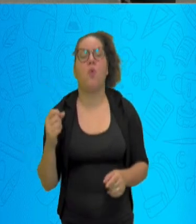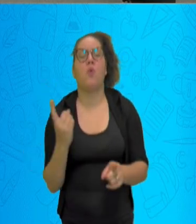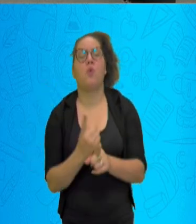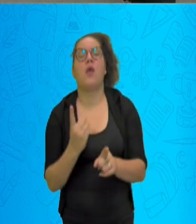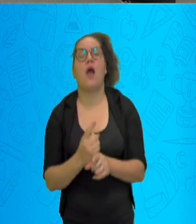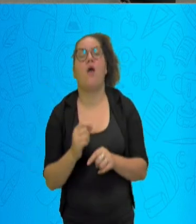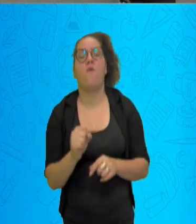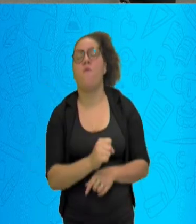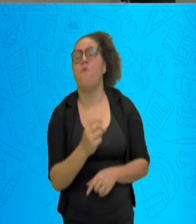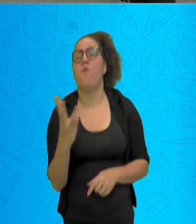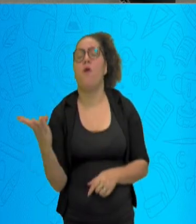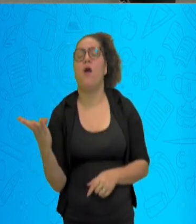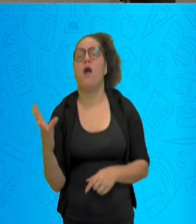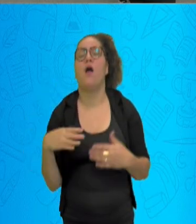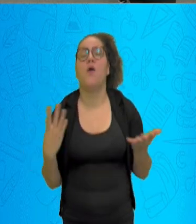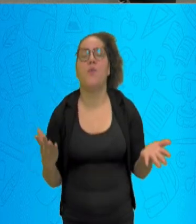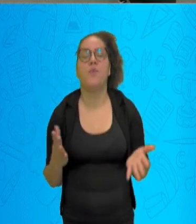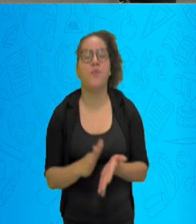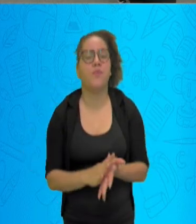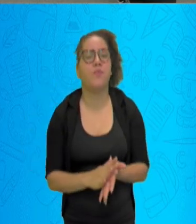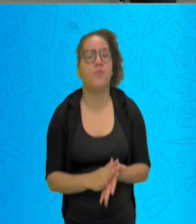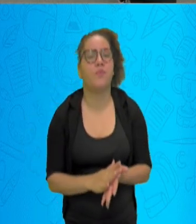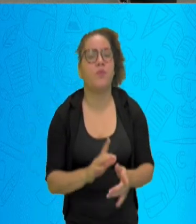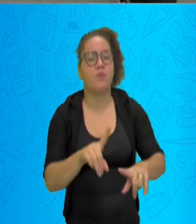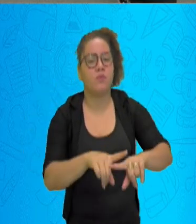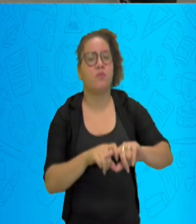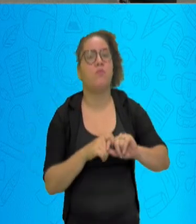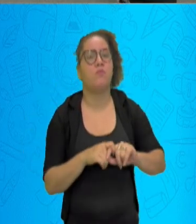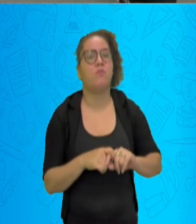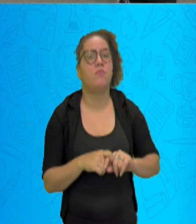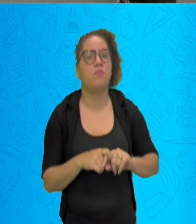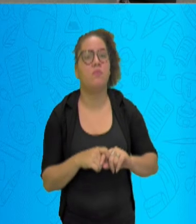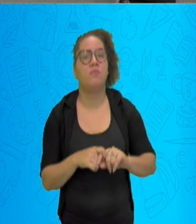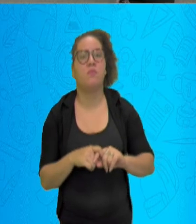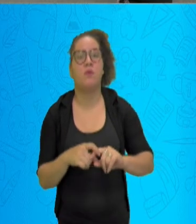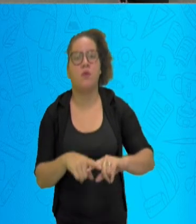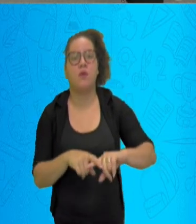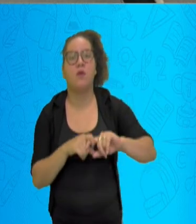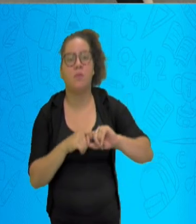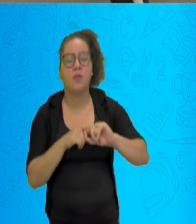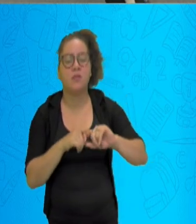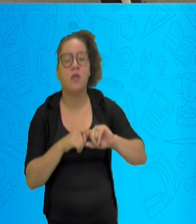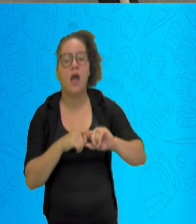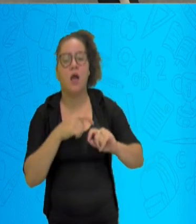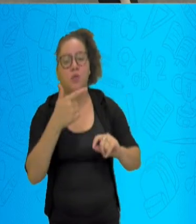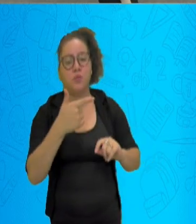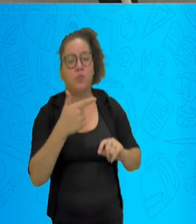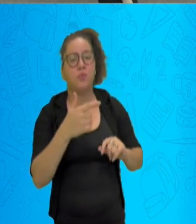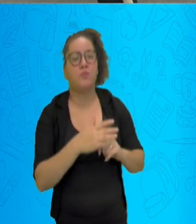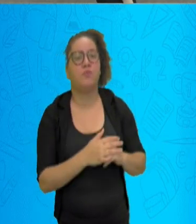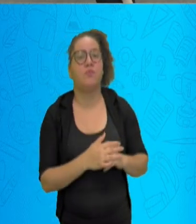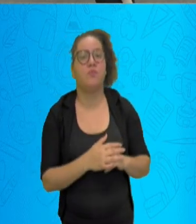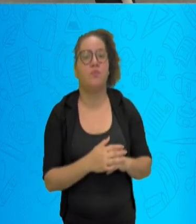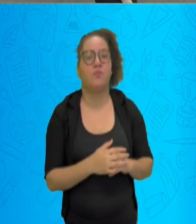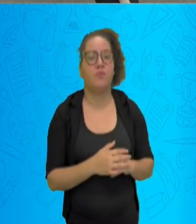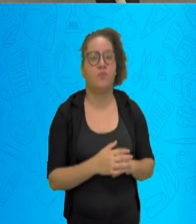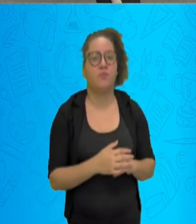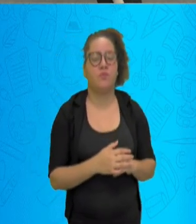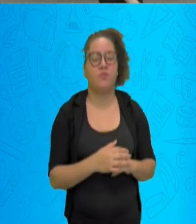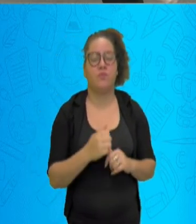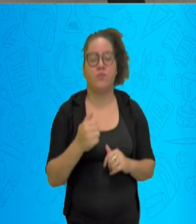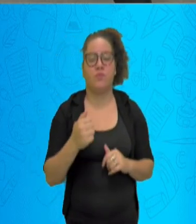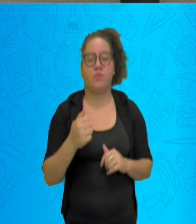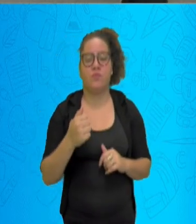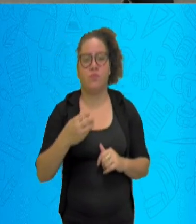encontrar? Olha, eu vou pegar emprestado porque 3 não tira 8. 13